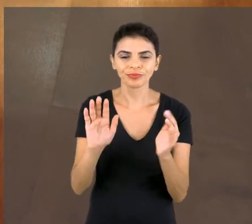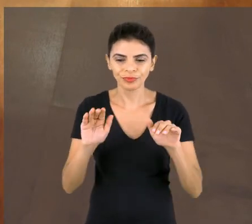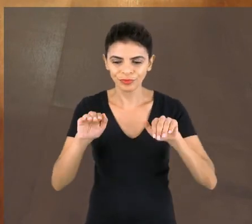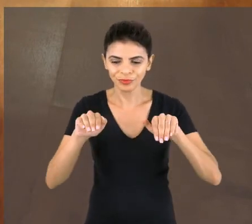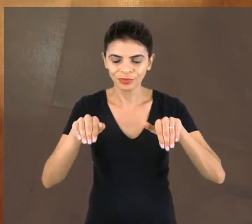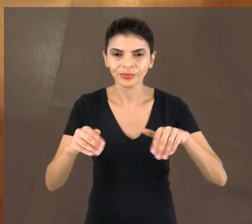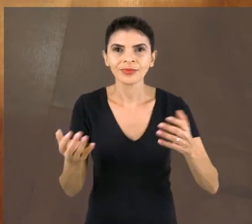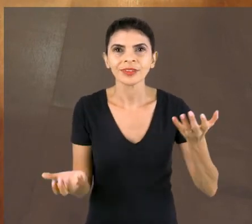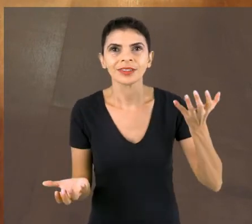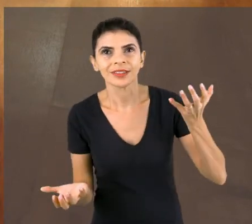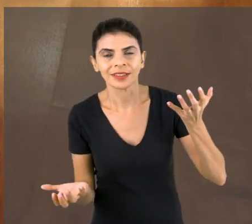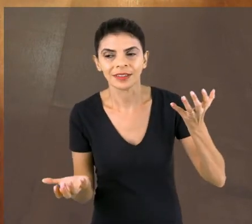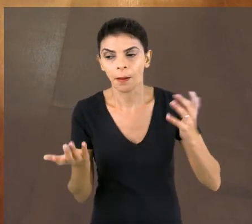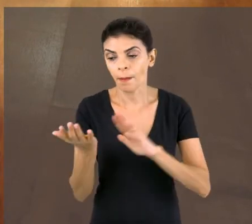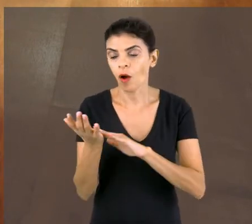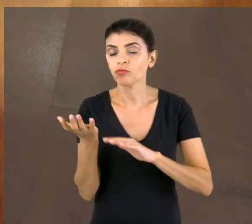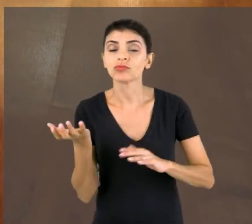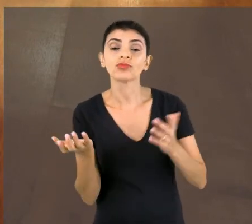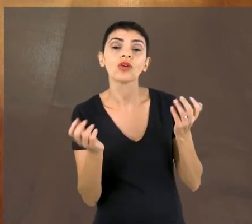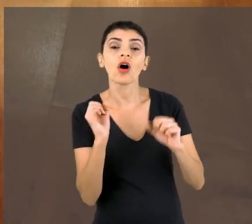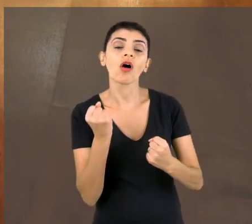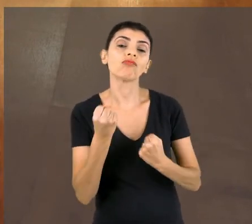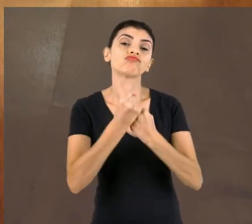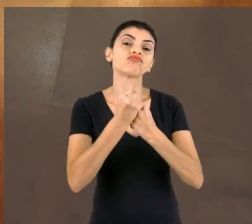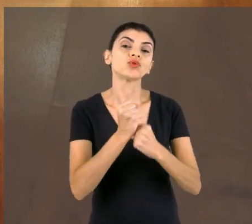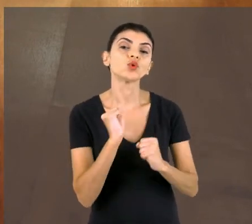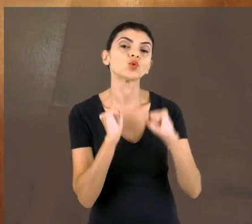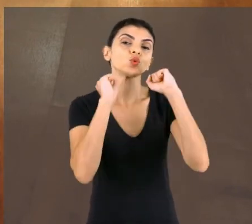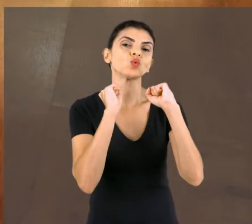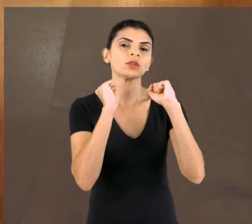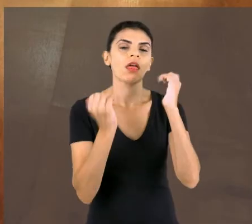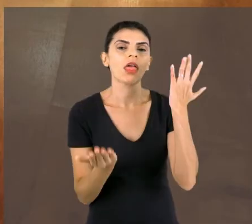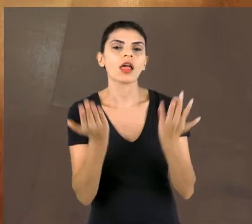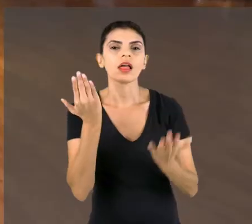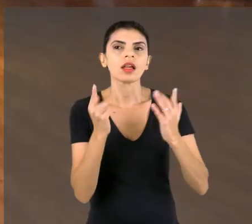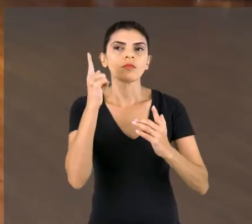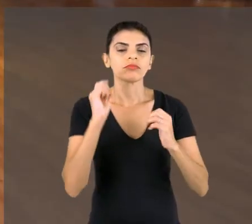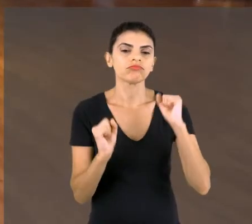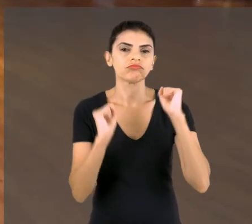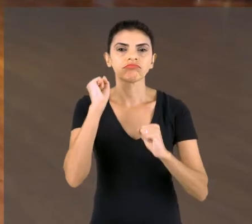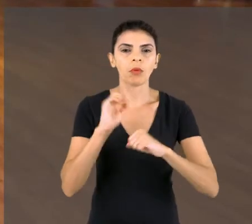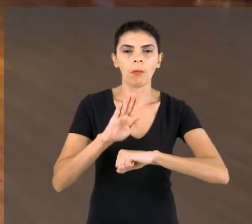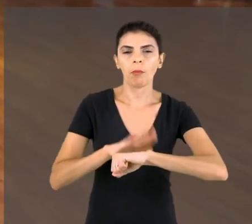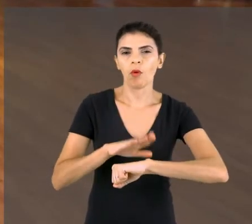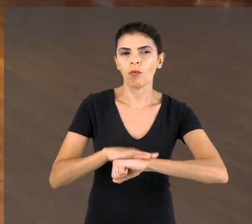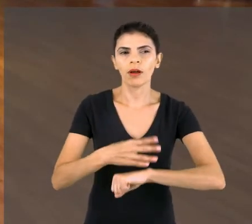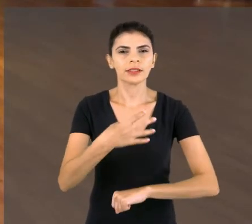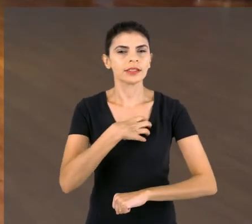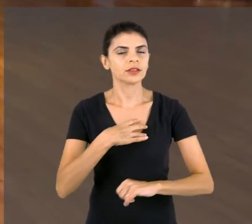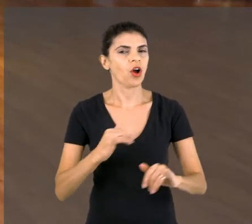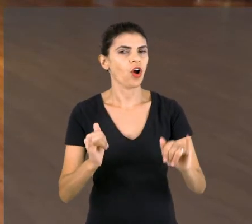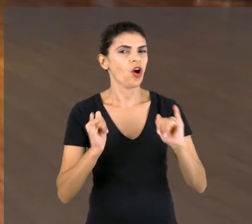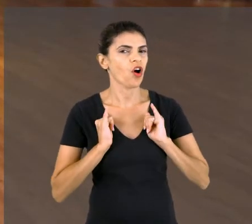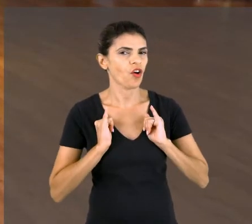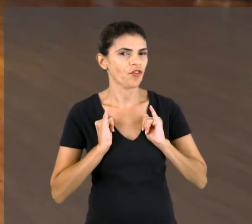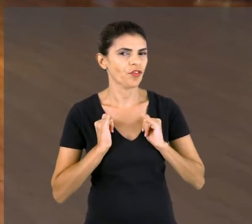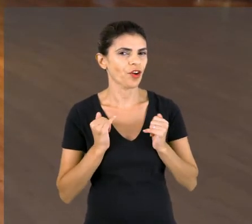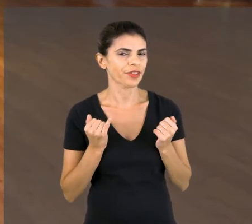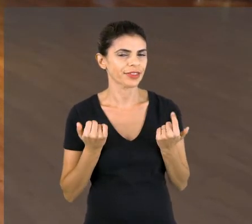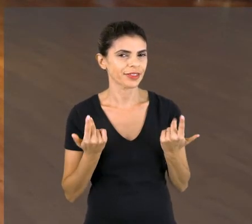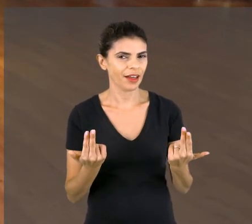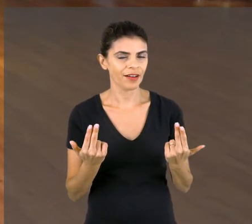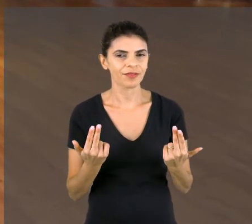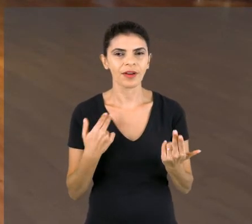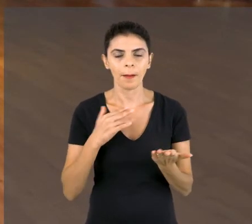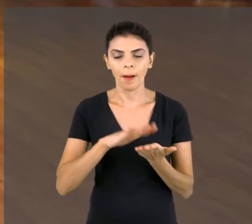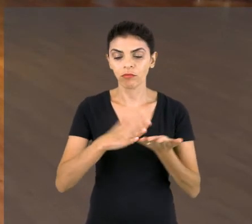e a gente fica aqui com a outra mão só dando sustentação e equilíbrio para a volante até o momento que eu me sinto confortável